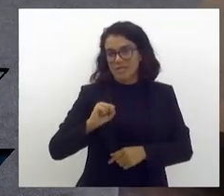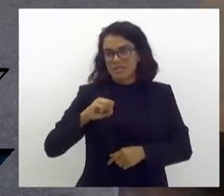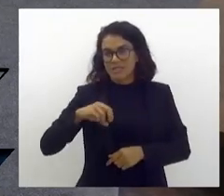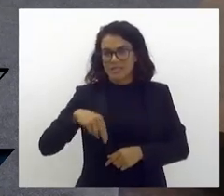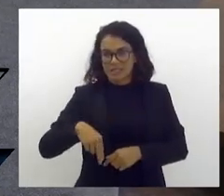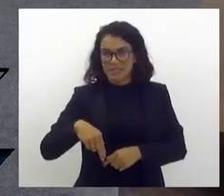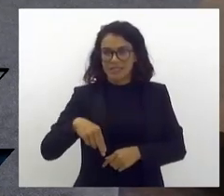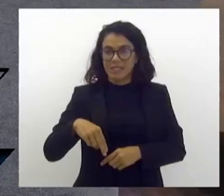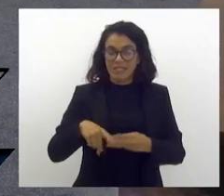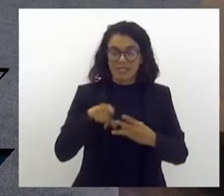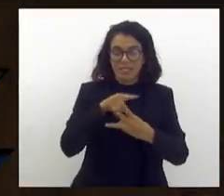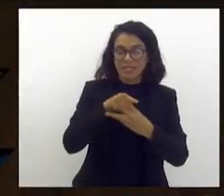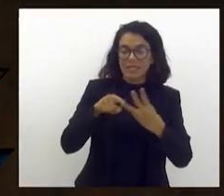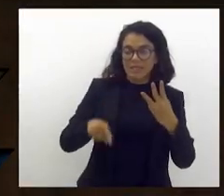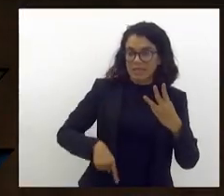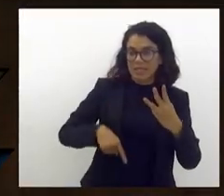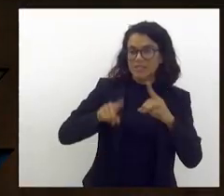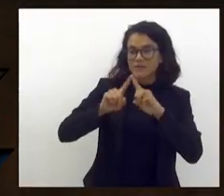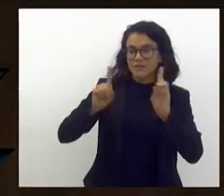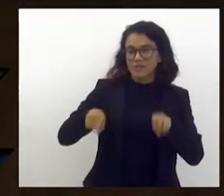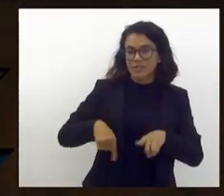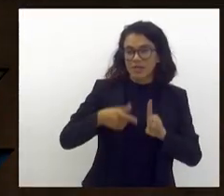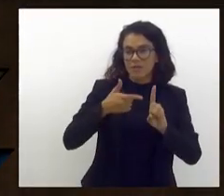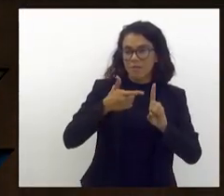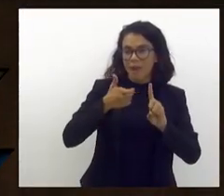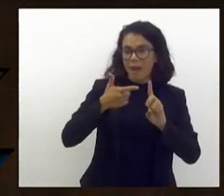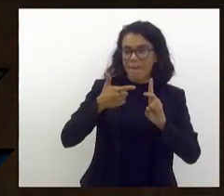que três foram assassinados.